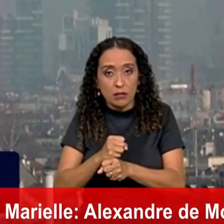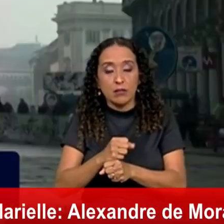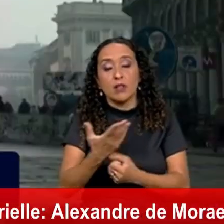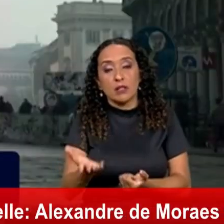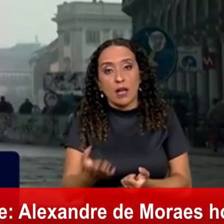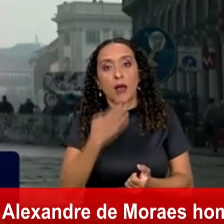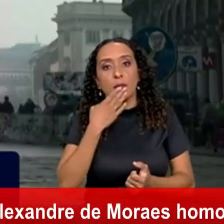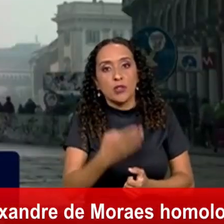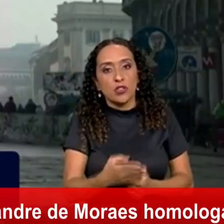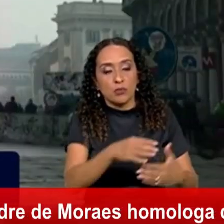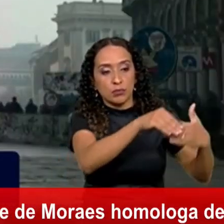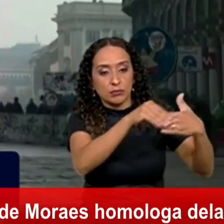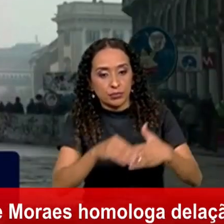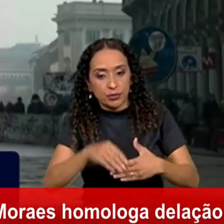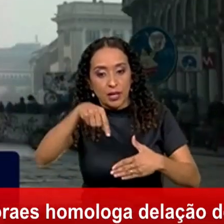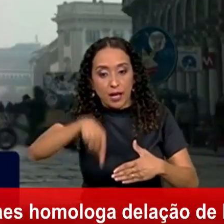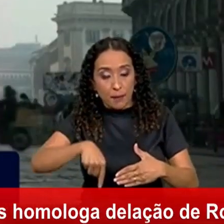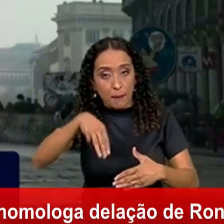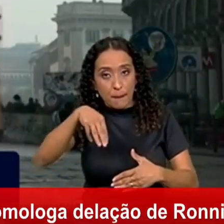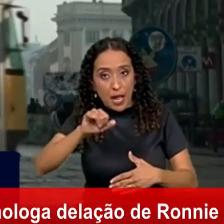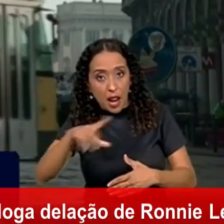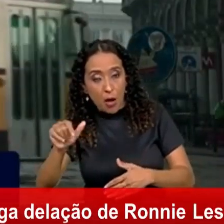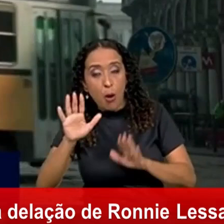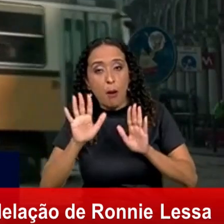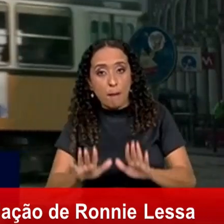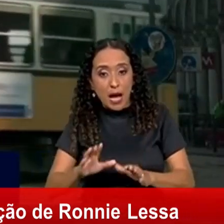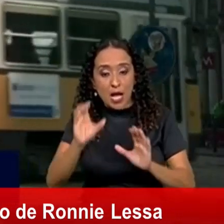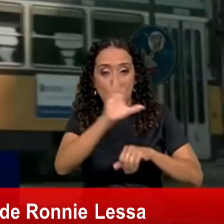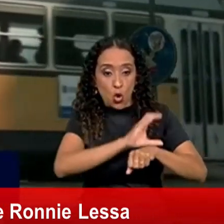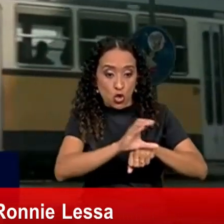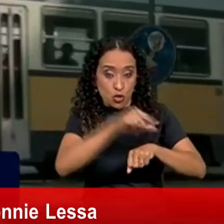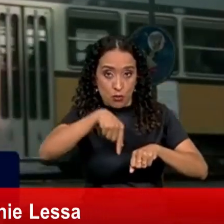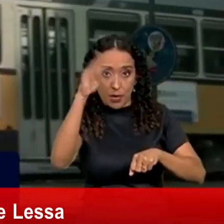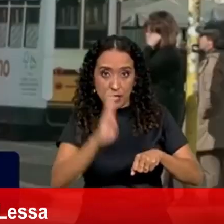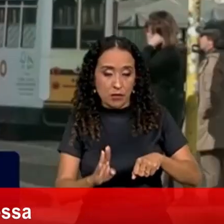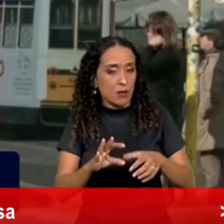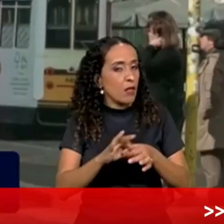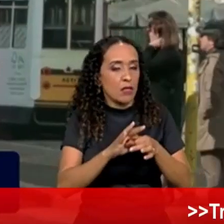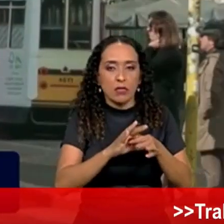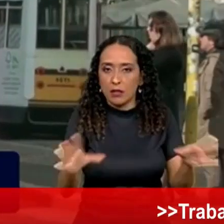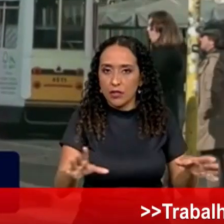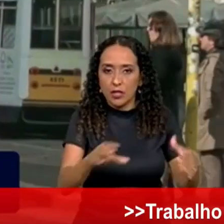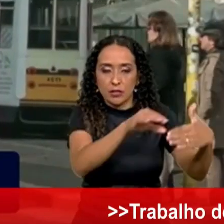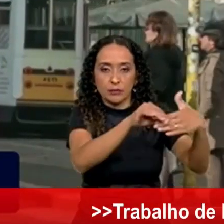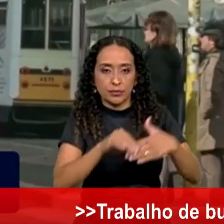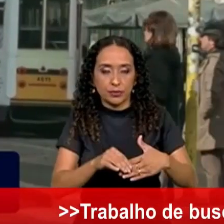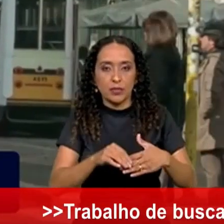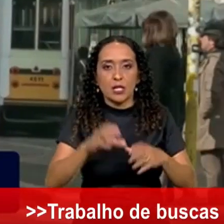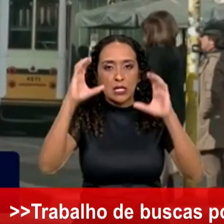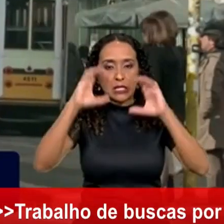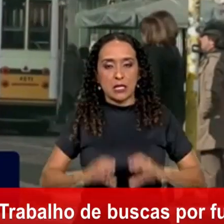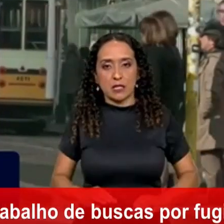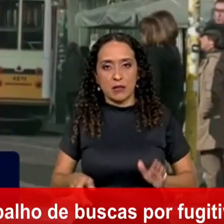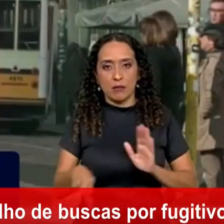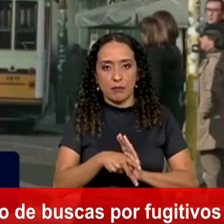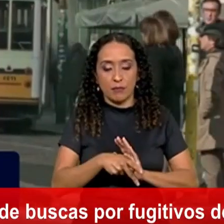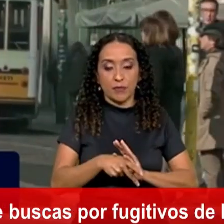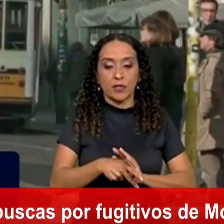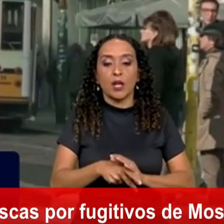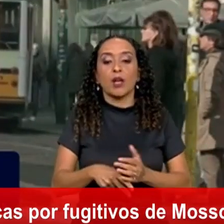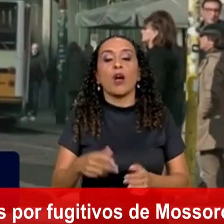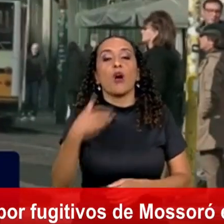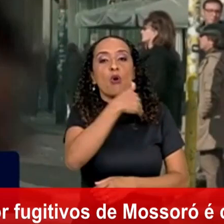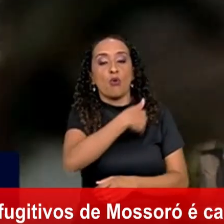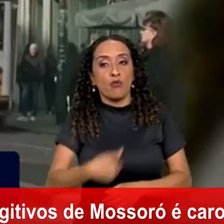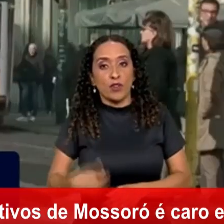Itália. Agora, a defesa vai pedir para que Robinho aguarde o esgotamento dos recursos em liberdade,